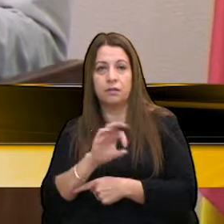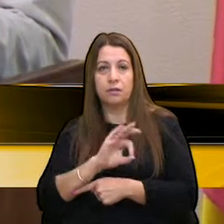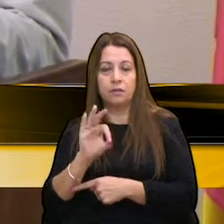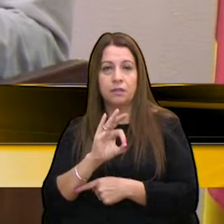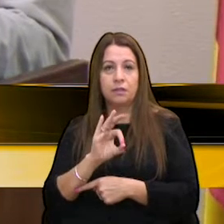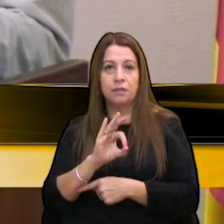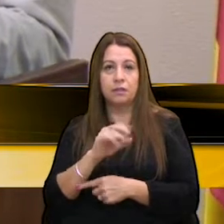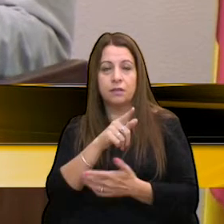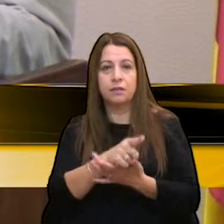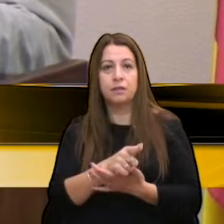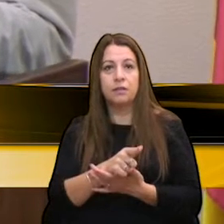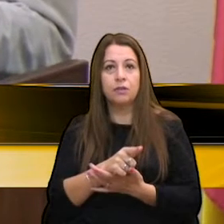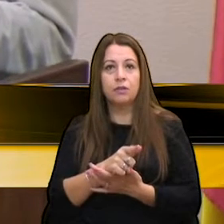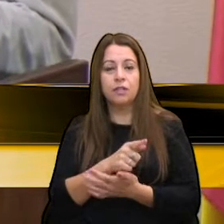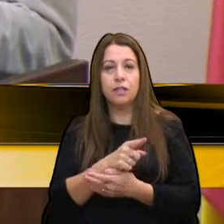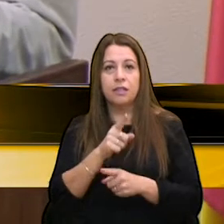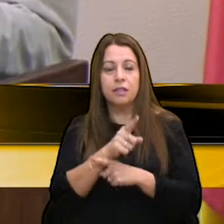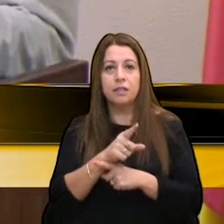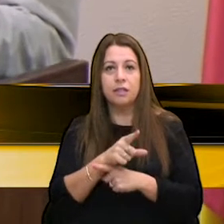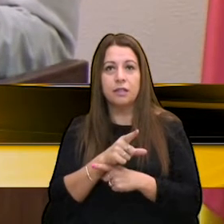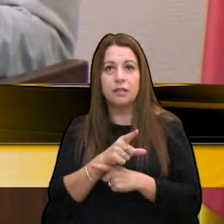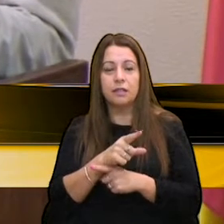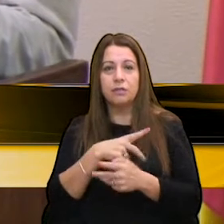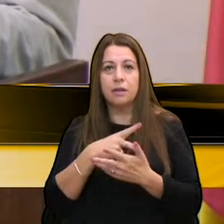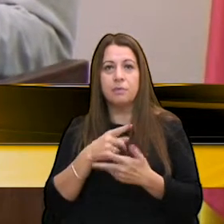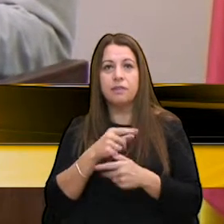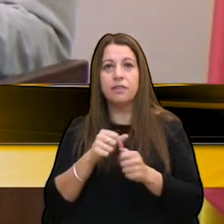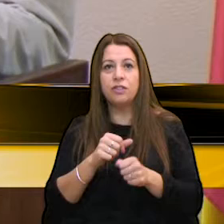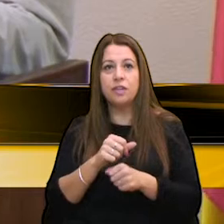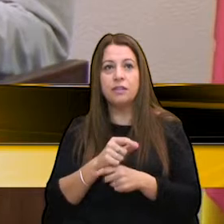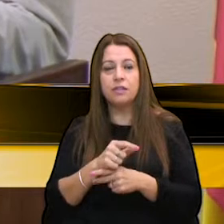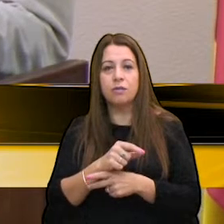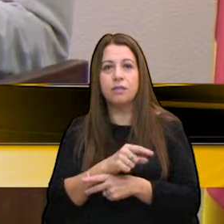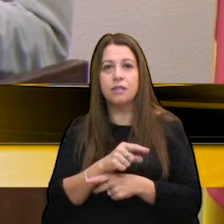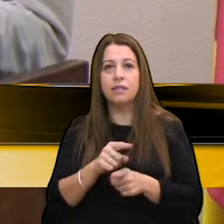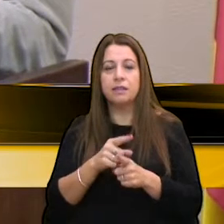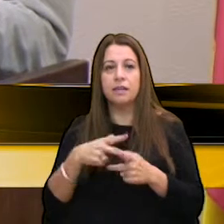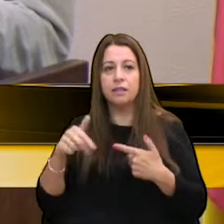14,35% das pessoas. Garantia de trabalho,